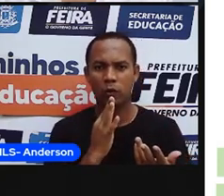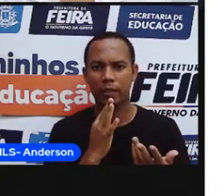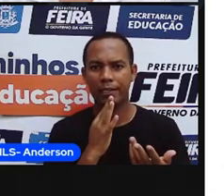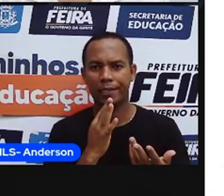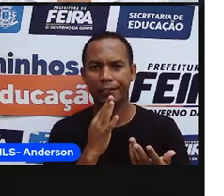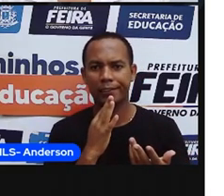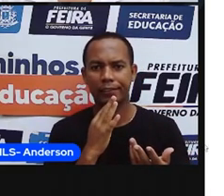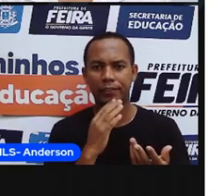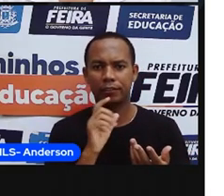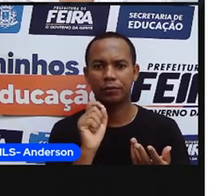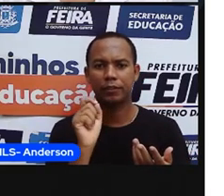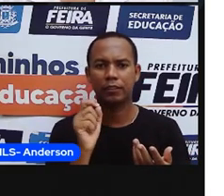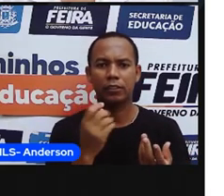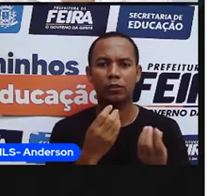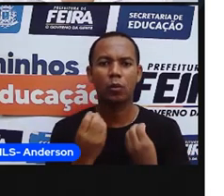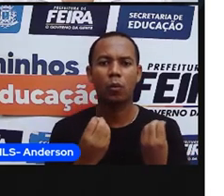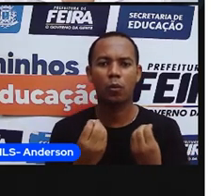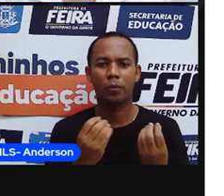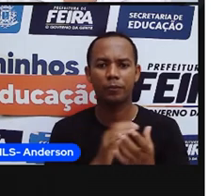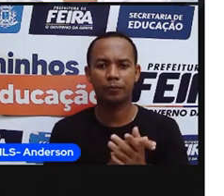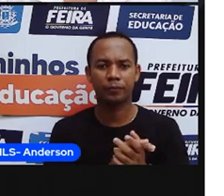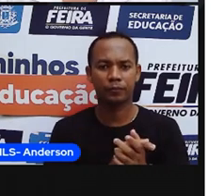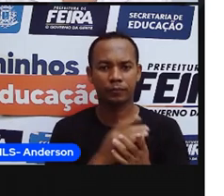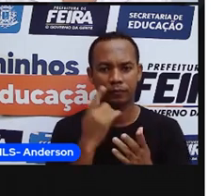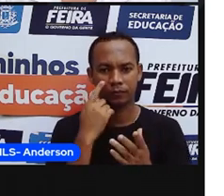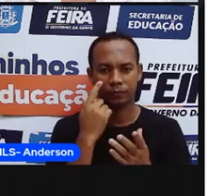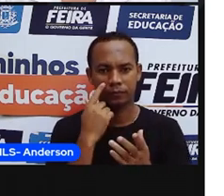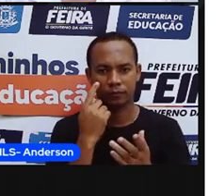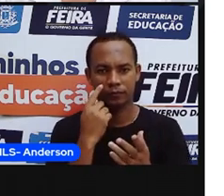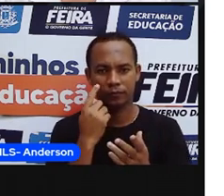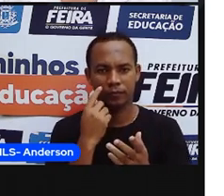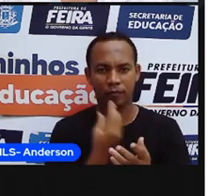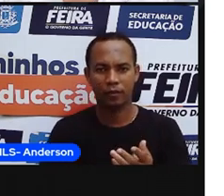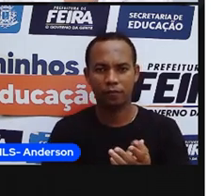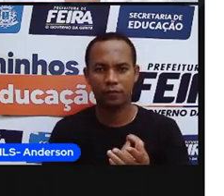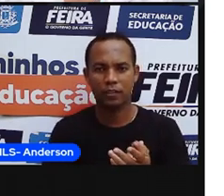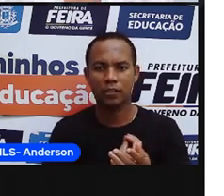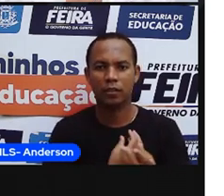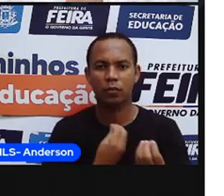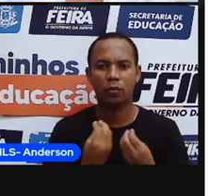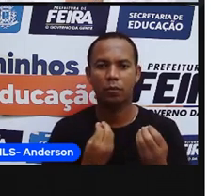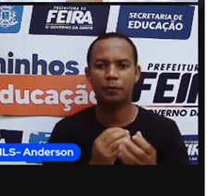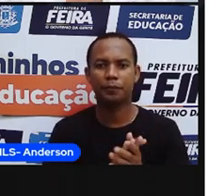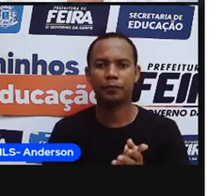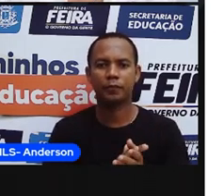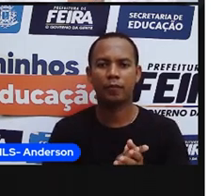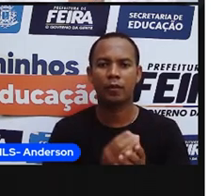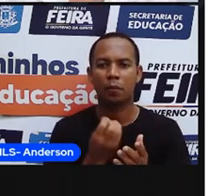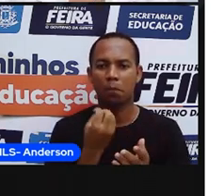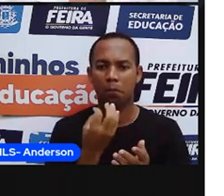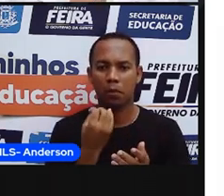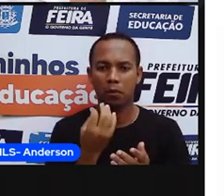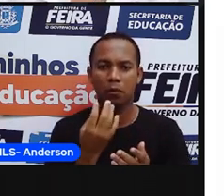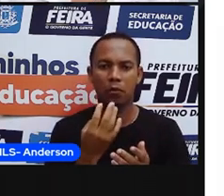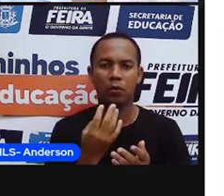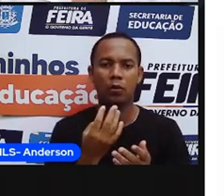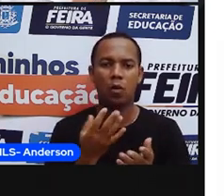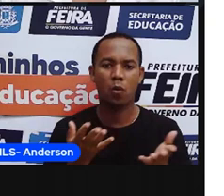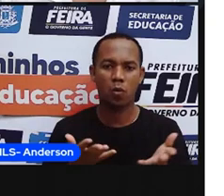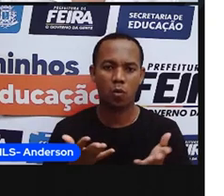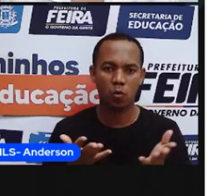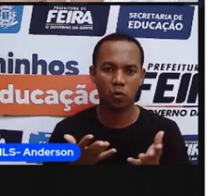gente conhece, que faz parte, né, do nosso cotidiano? Bom, o bom é que a aula da sexta, hoje vamos falar sobre